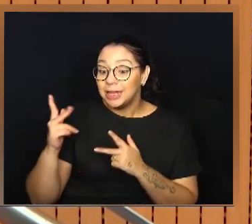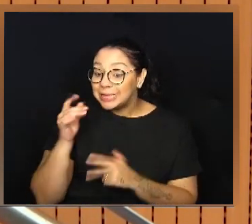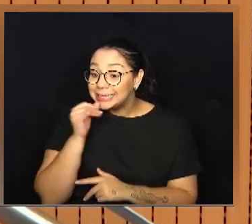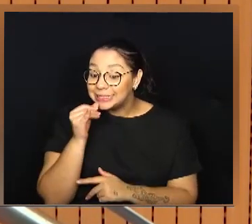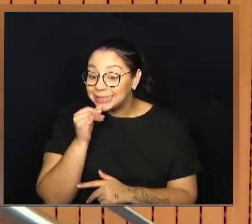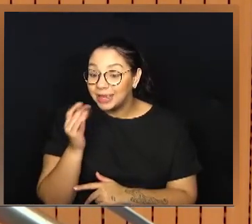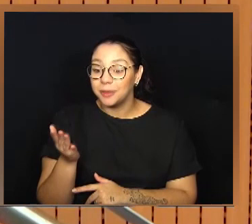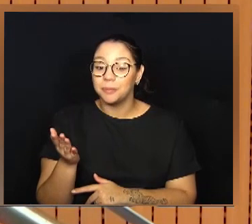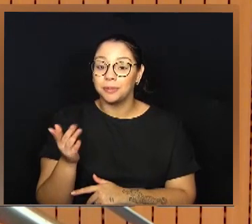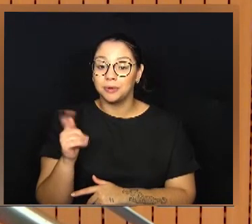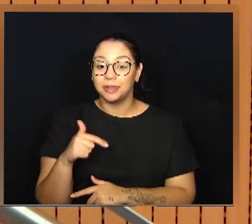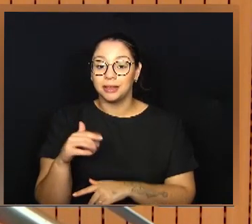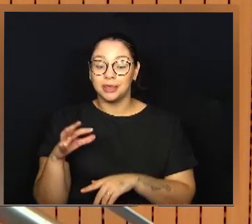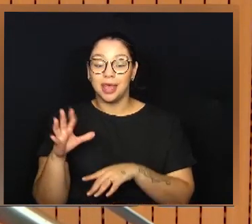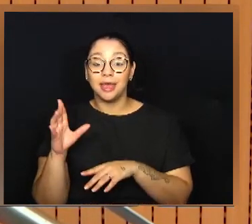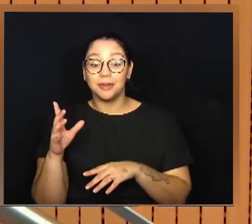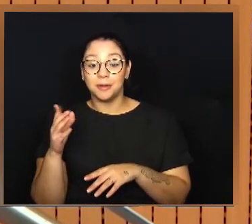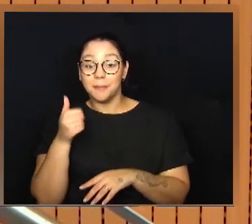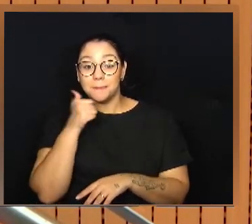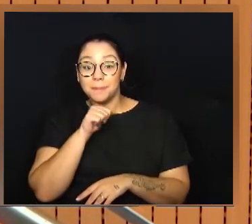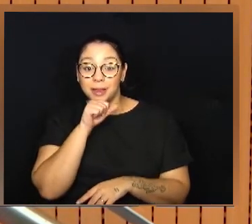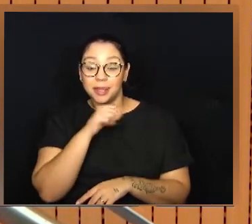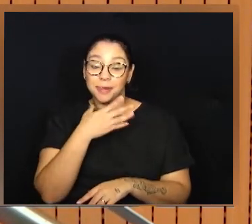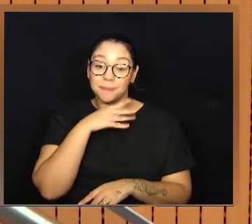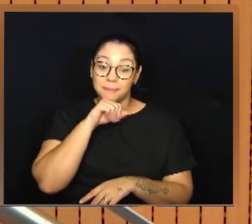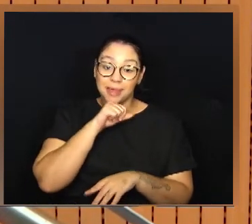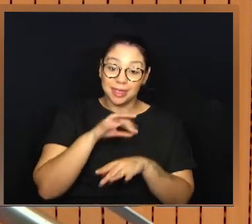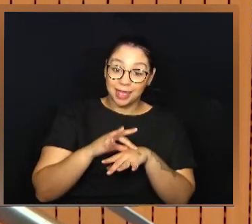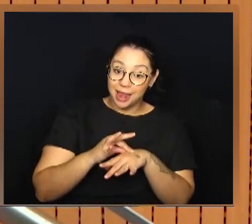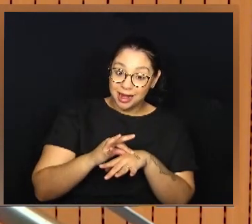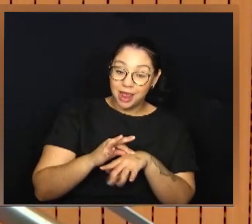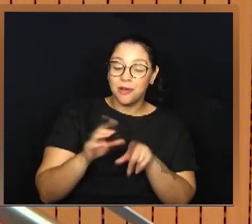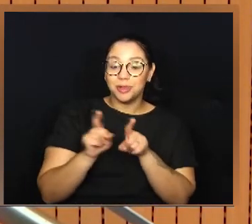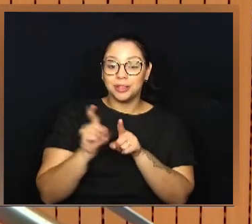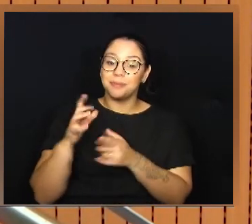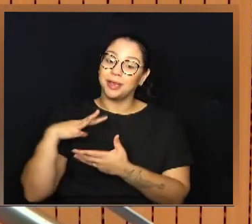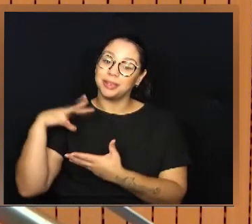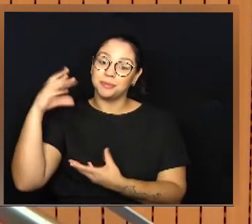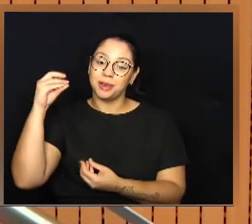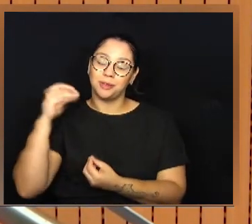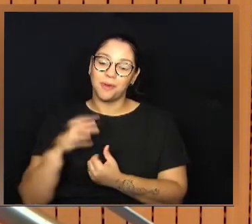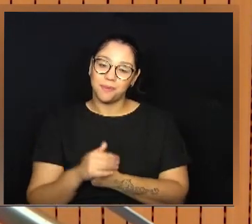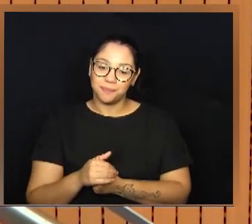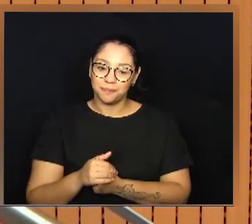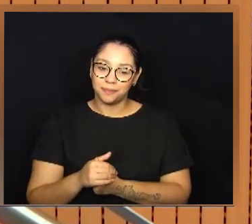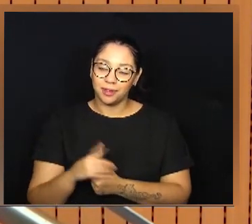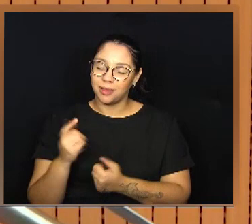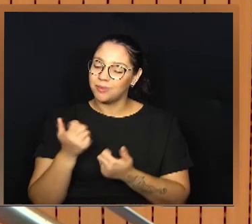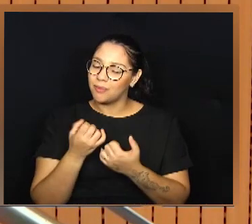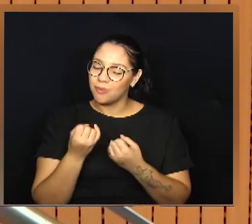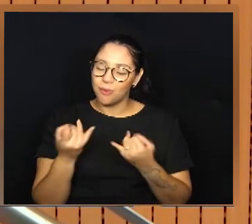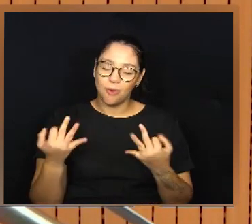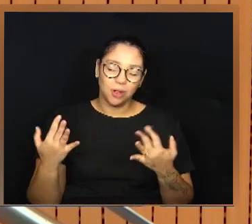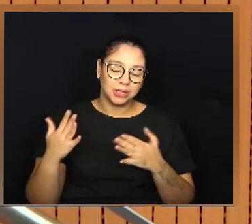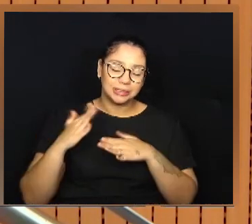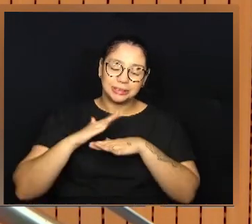exemplos de pai e mãe tanto carnal quanto espiritual quantas Graças